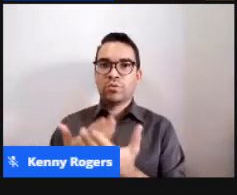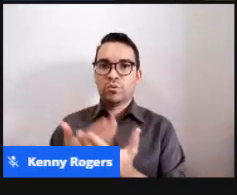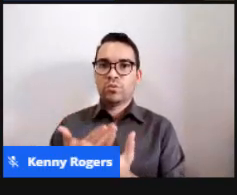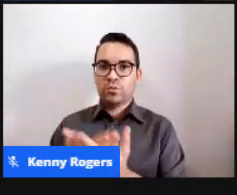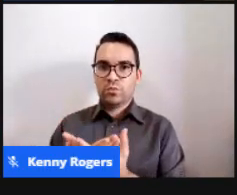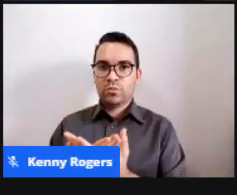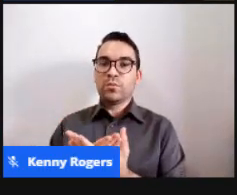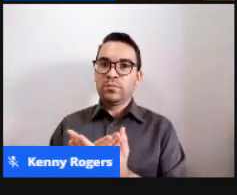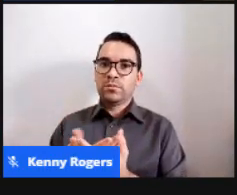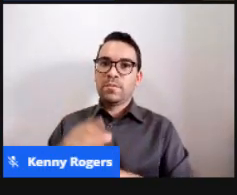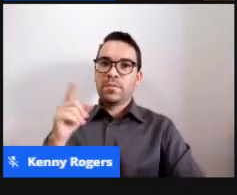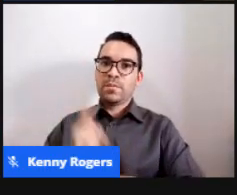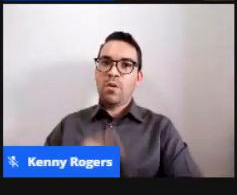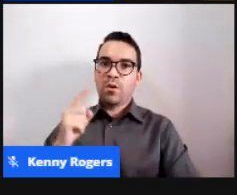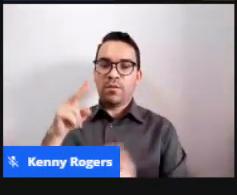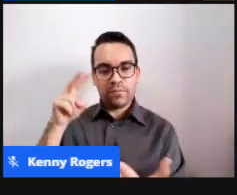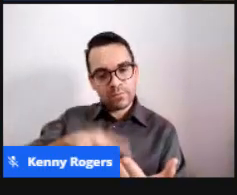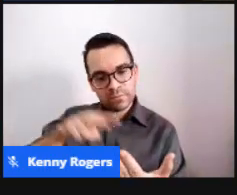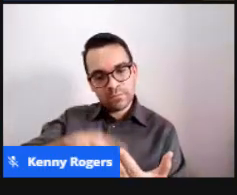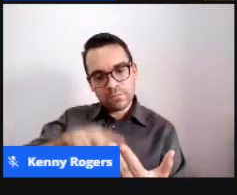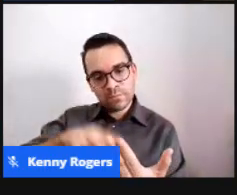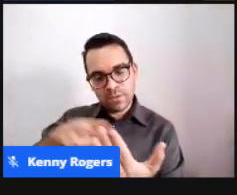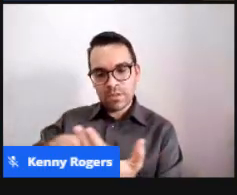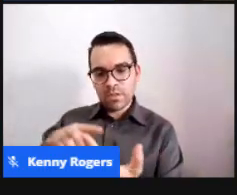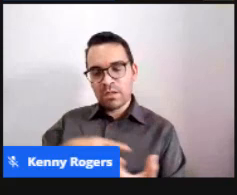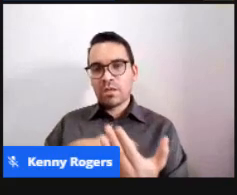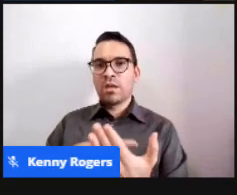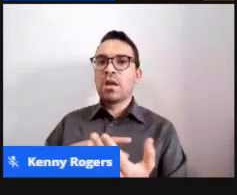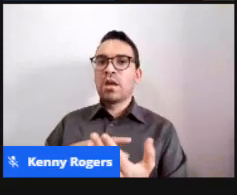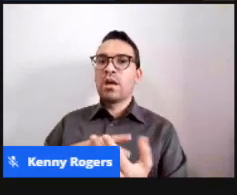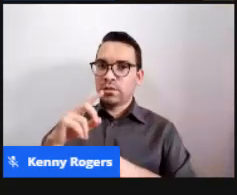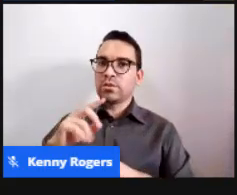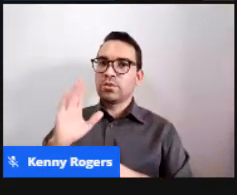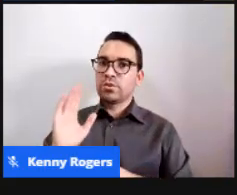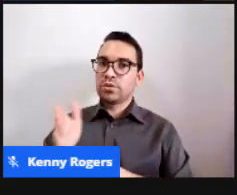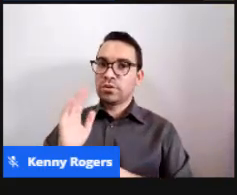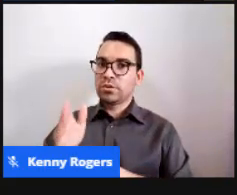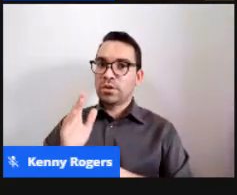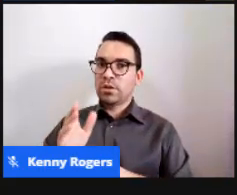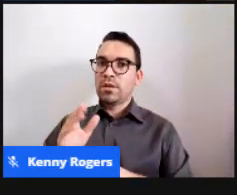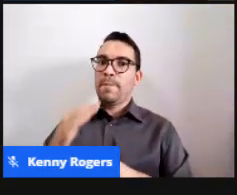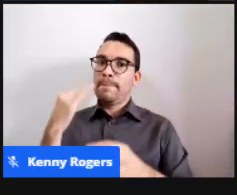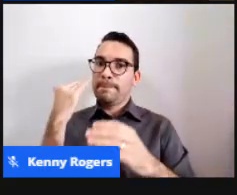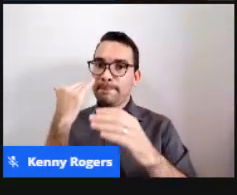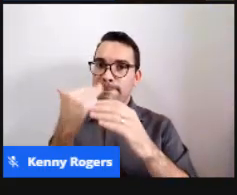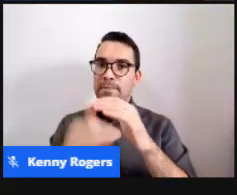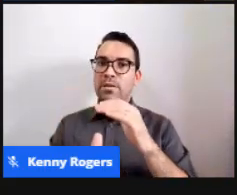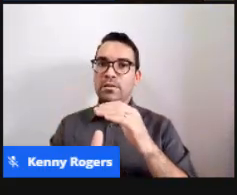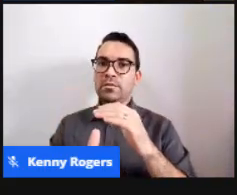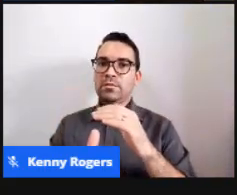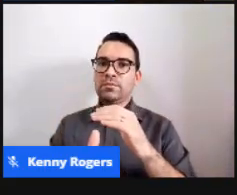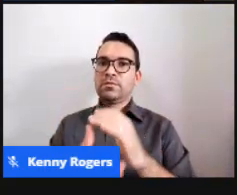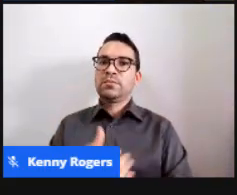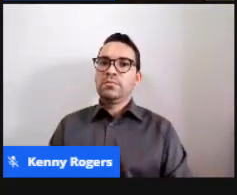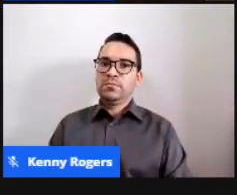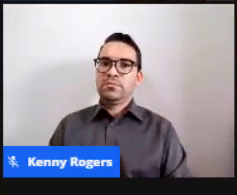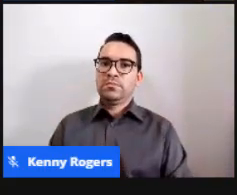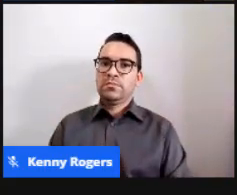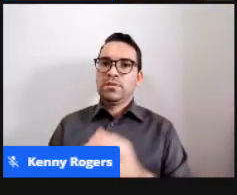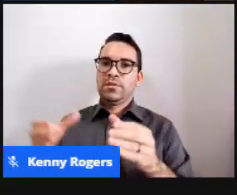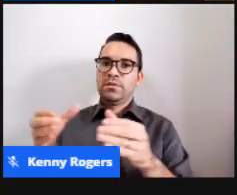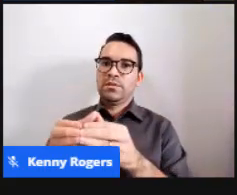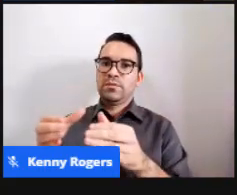ajudar, né? É para a gente tentar, da melhor forma possível, passar por esse período, né? E fazer com que o